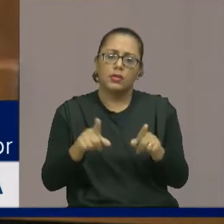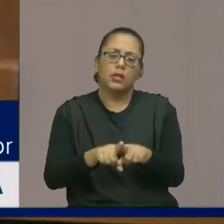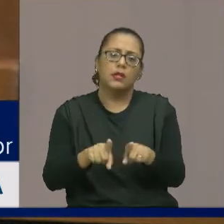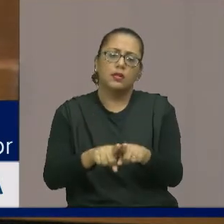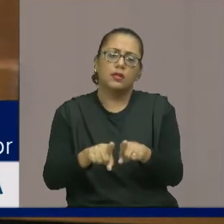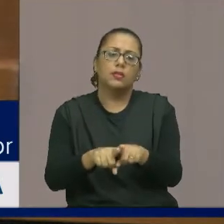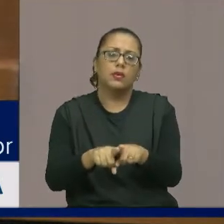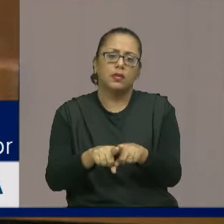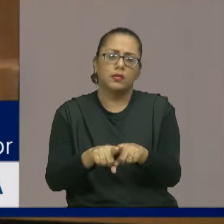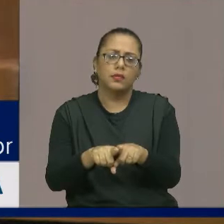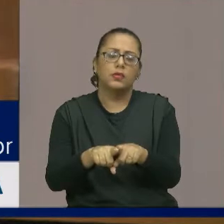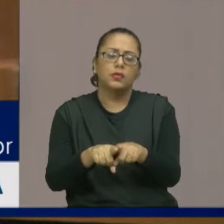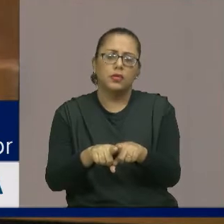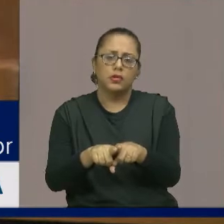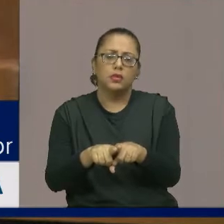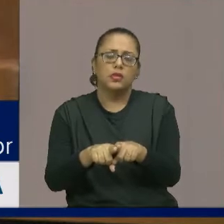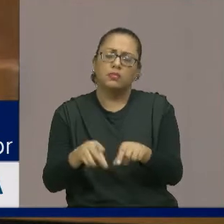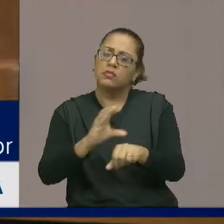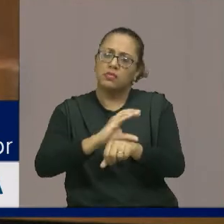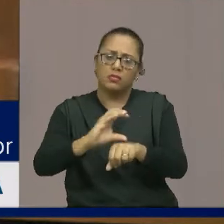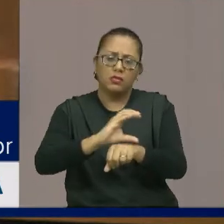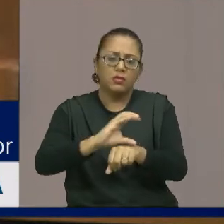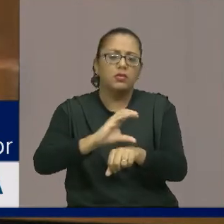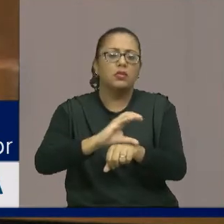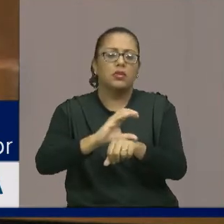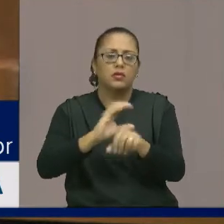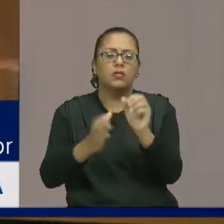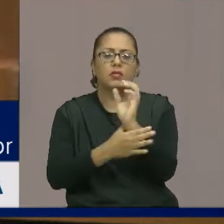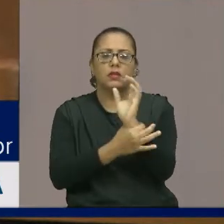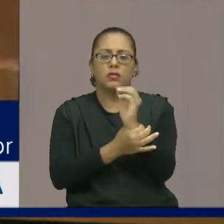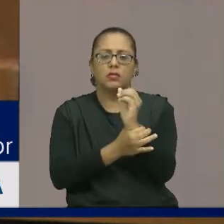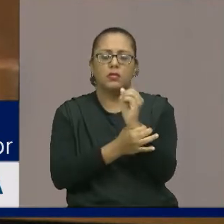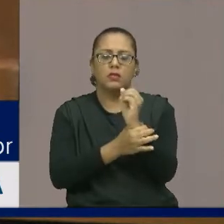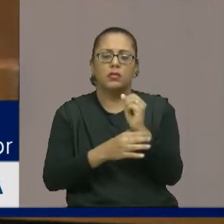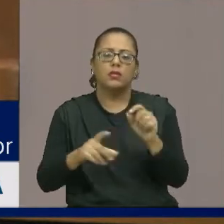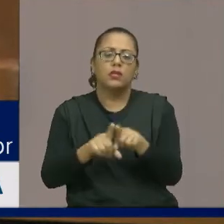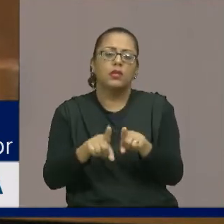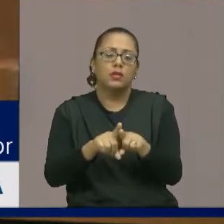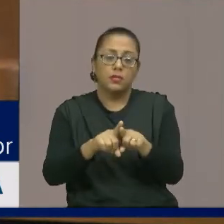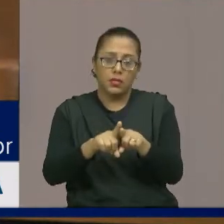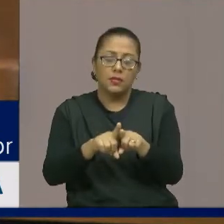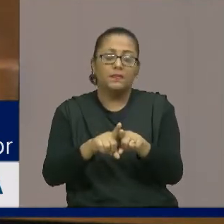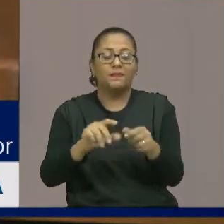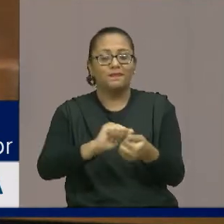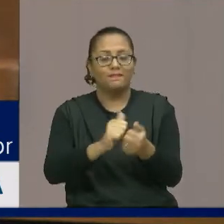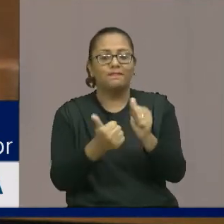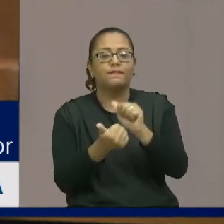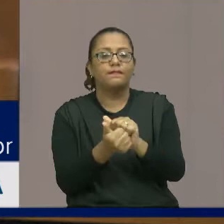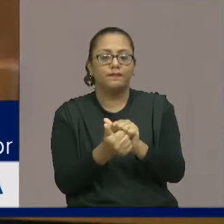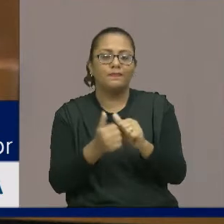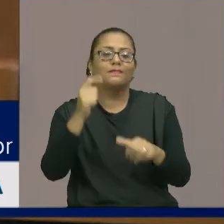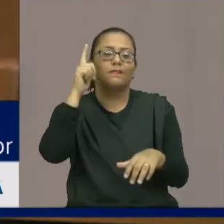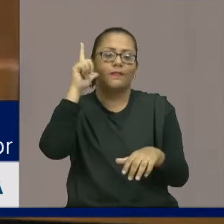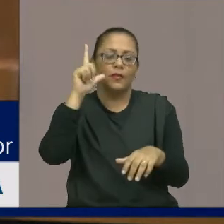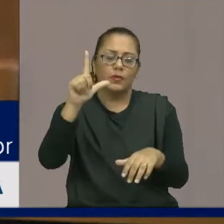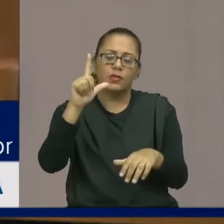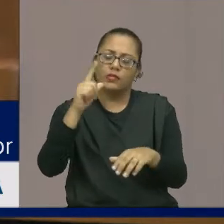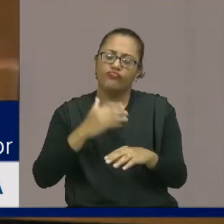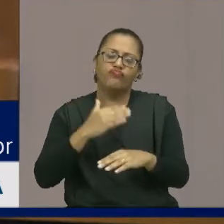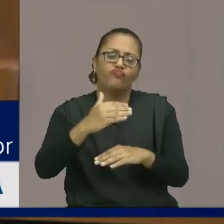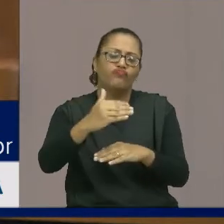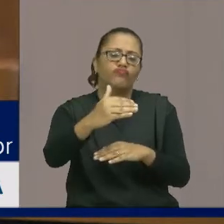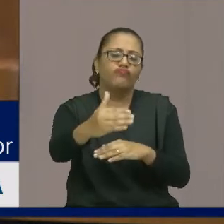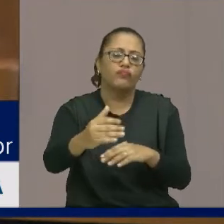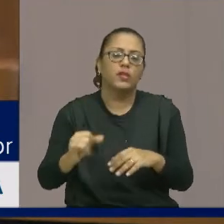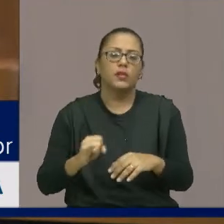no Conselho Municipal de Segurança, e principalmente na área de esportes, onde nós conseguimos avanços muito